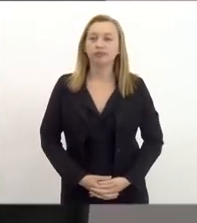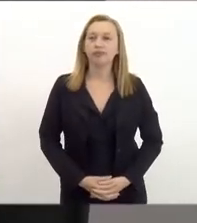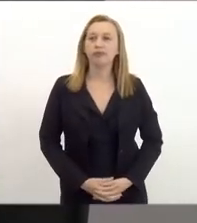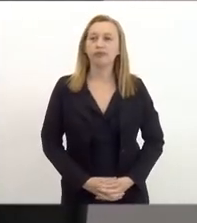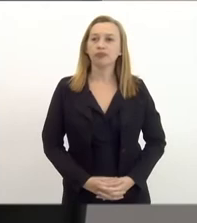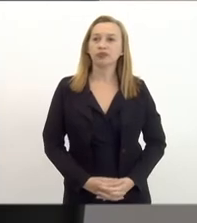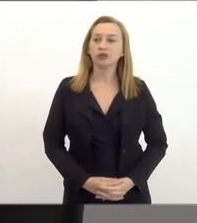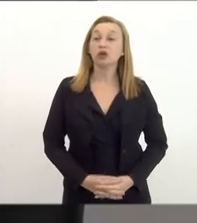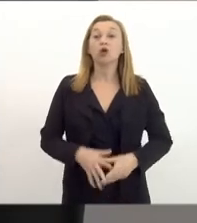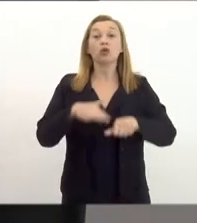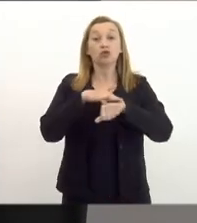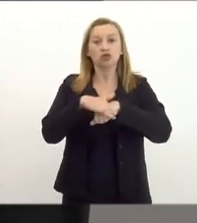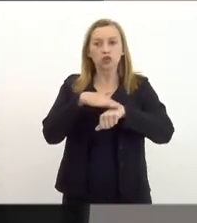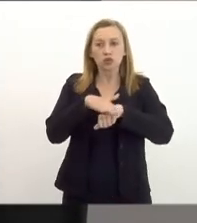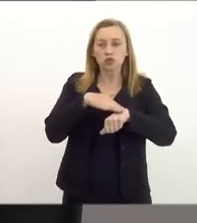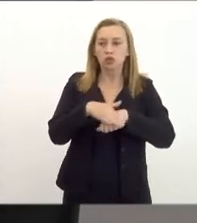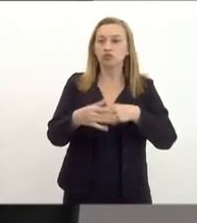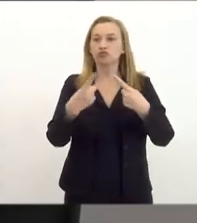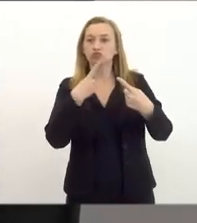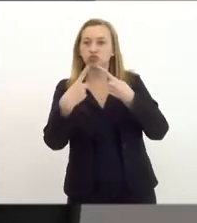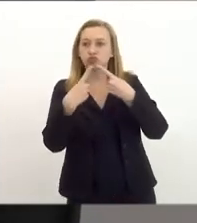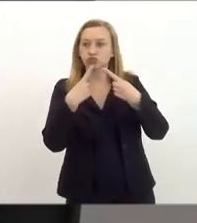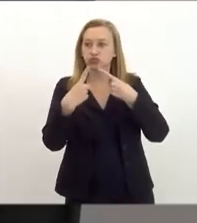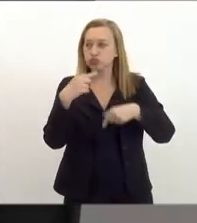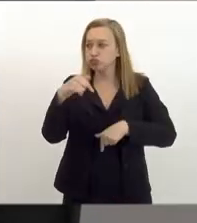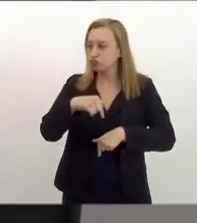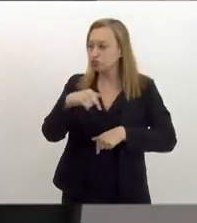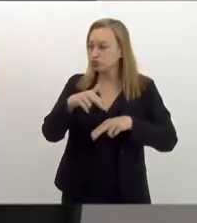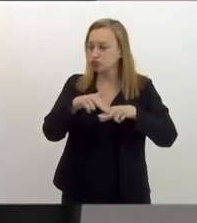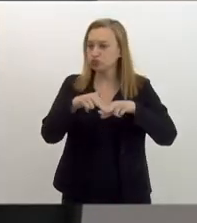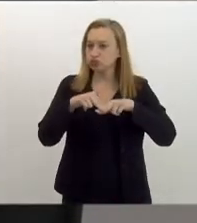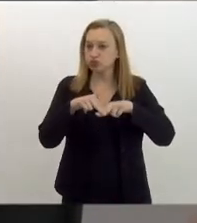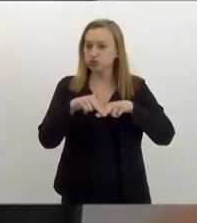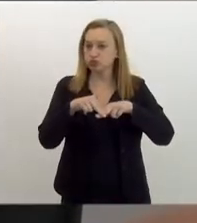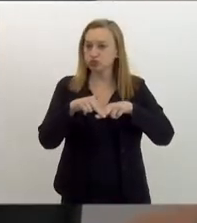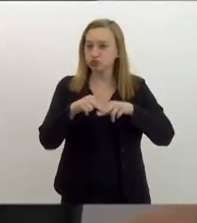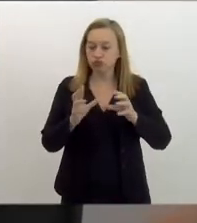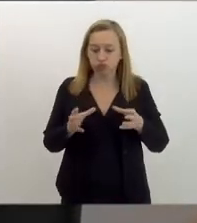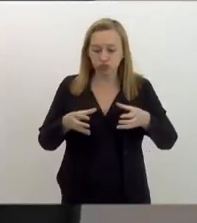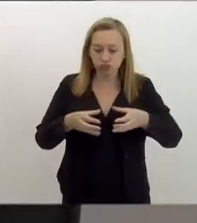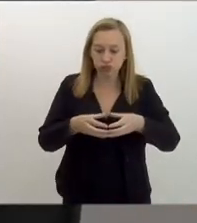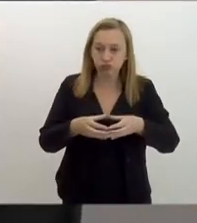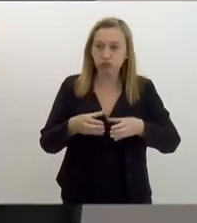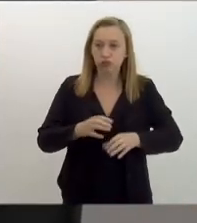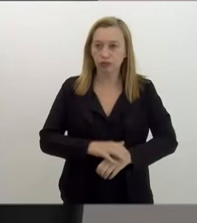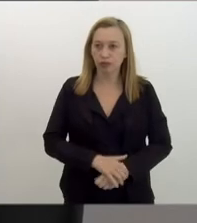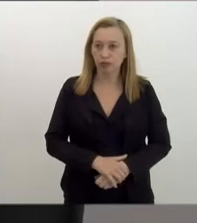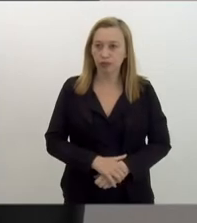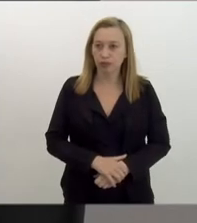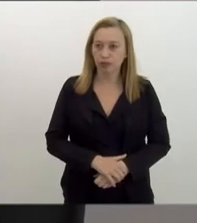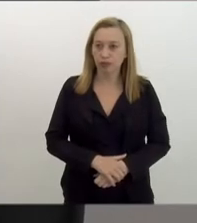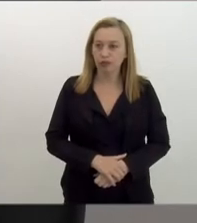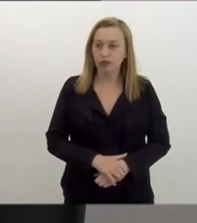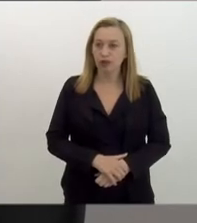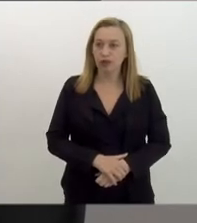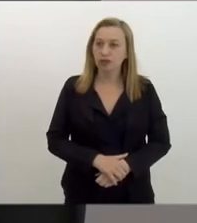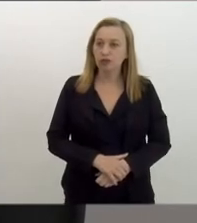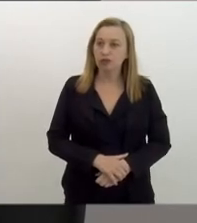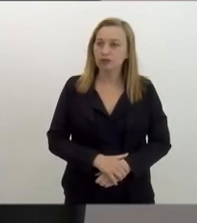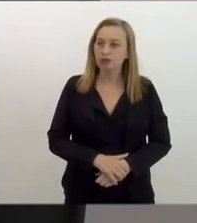e a gente conversou quando a gente se debate aqui as razões da comissão que a